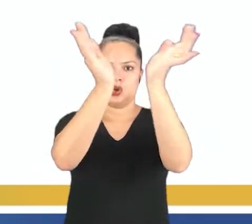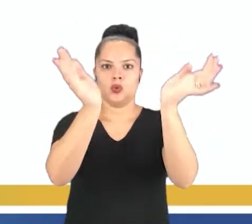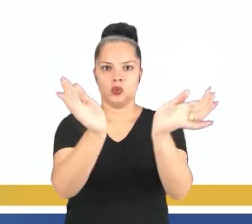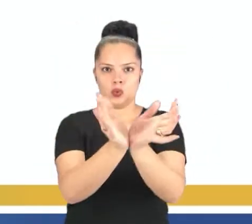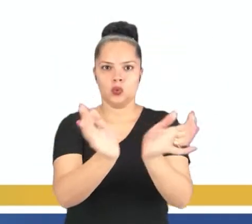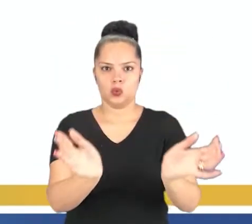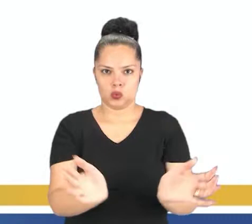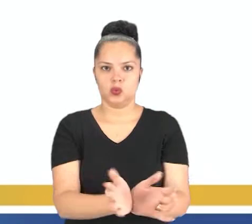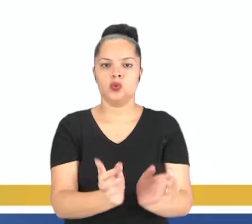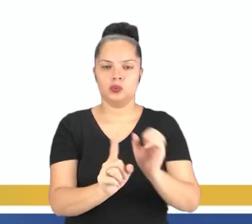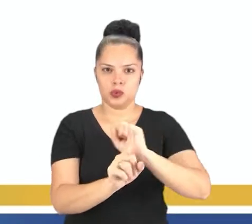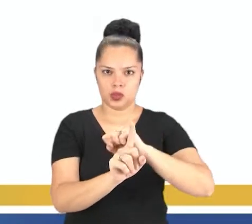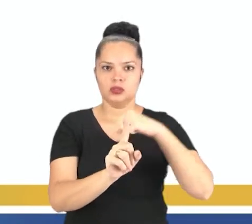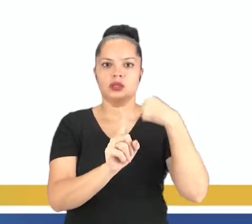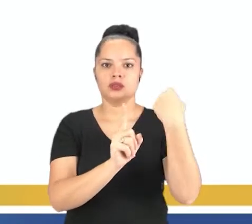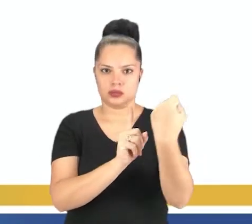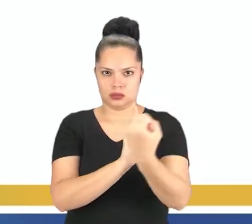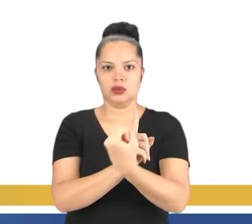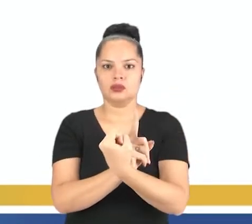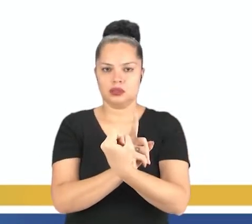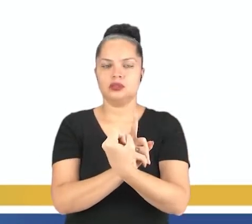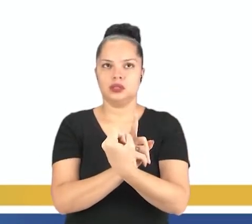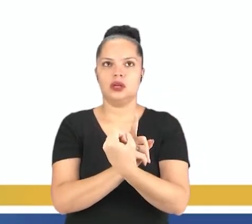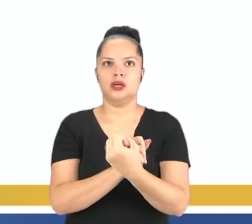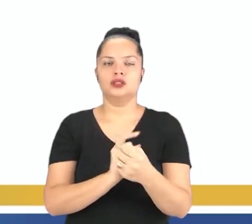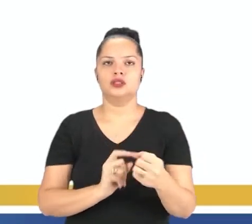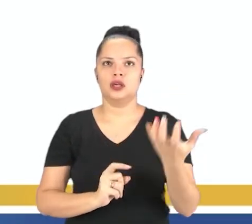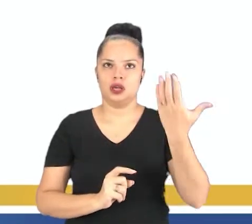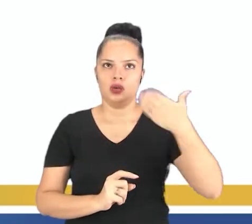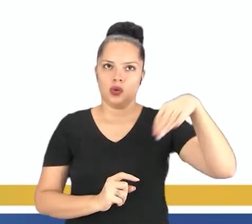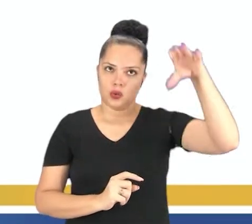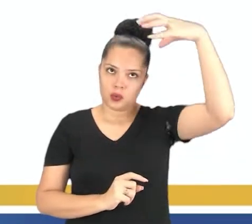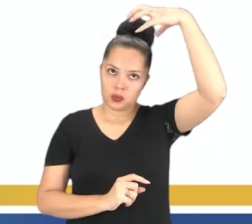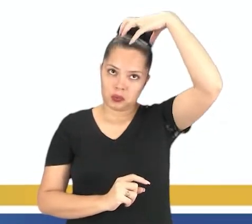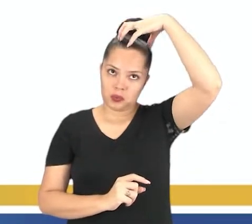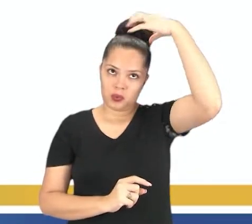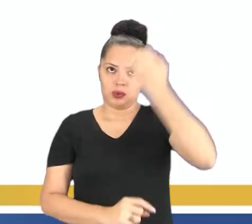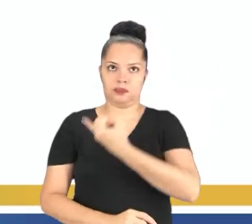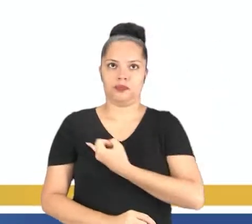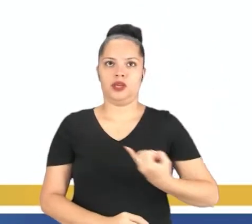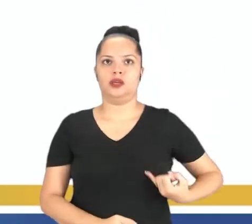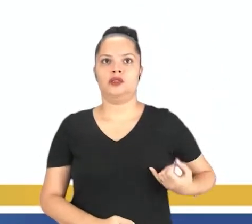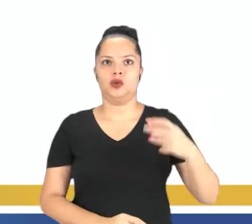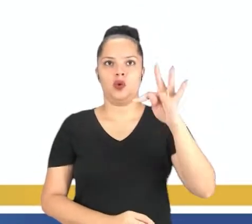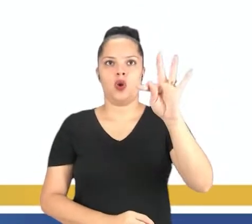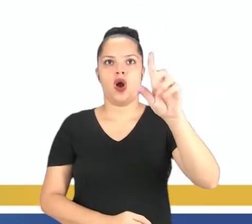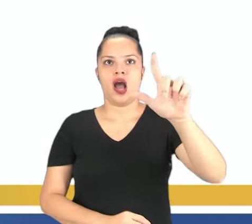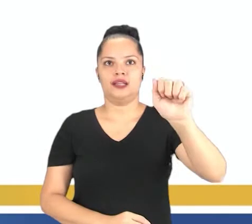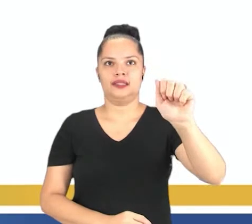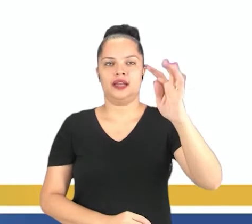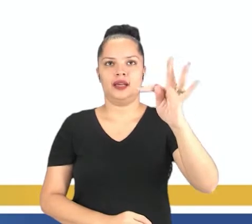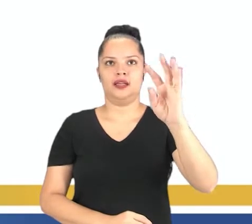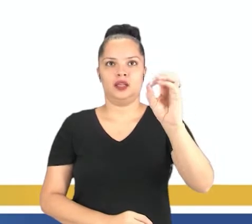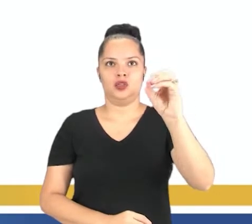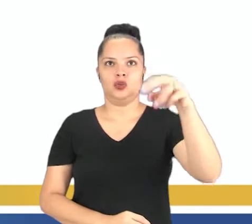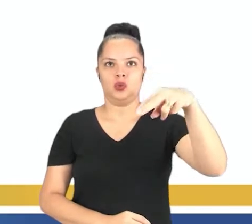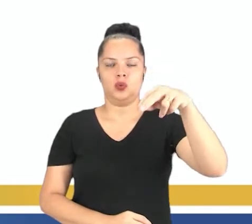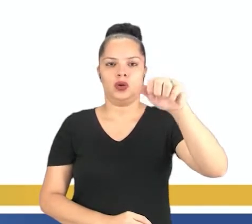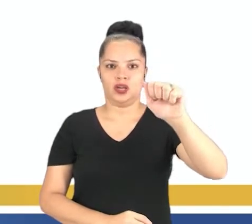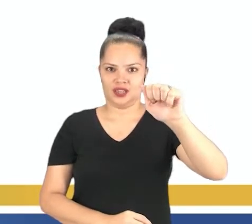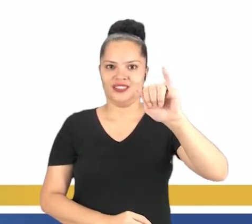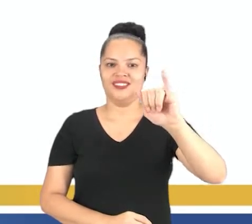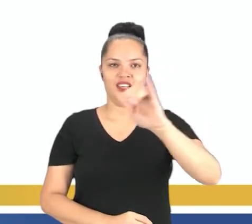nessa sociedade essa pirâmide social a une perador chamado de lá Tuane certo e vamos ser lá os guerreiros sacerdotes